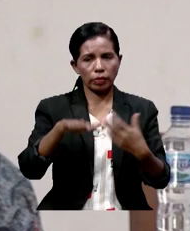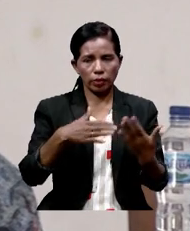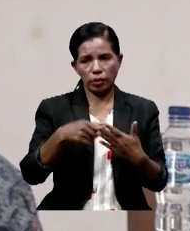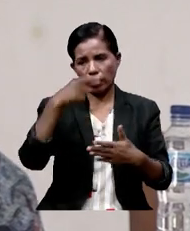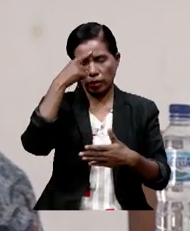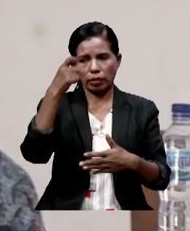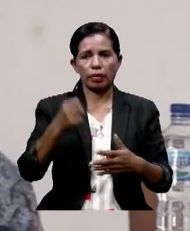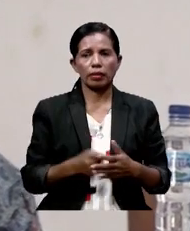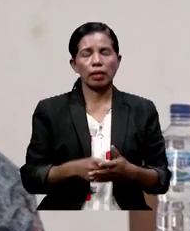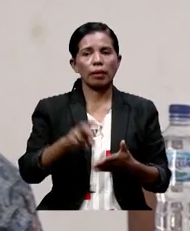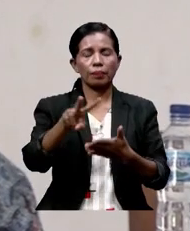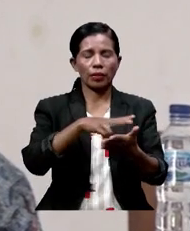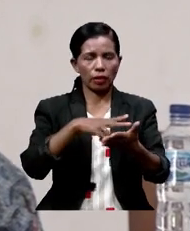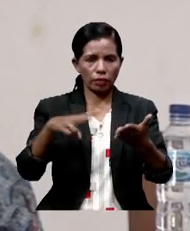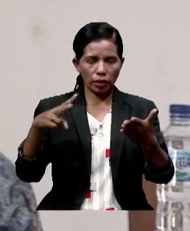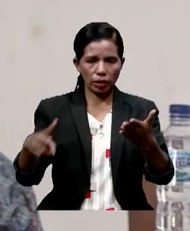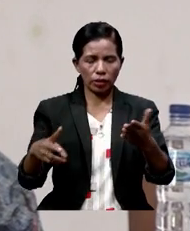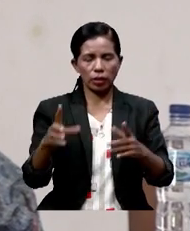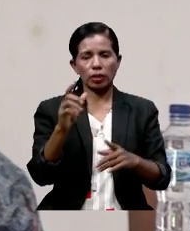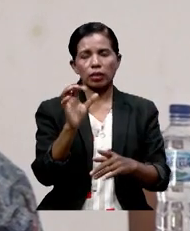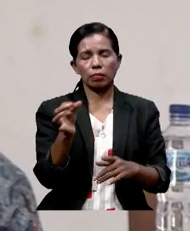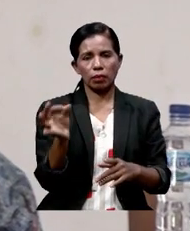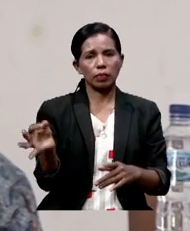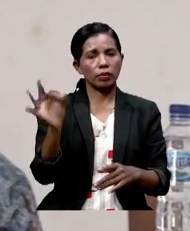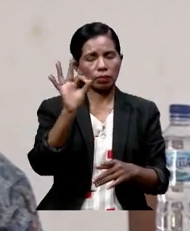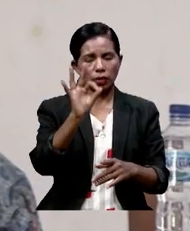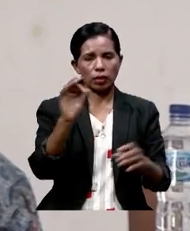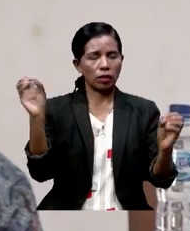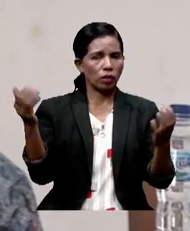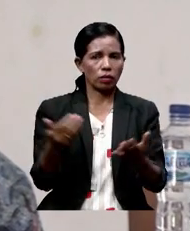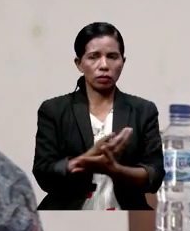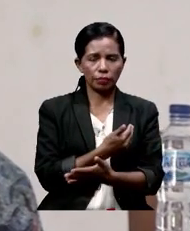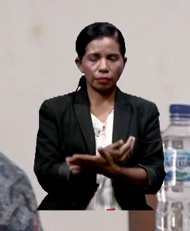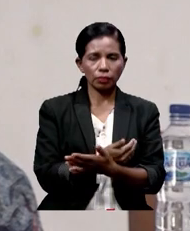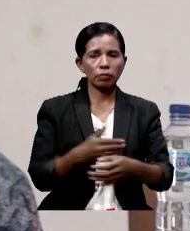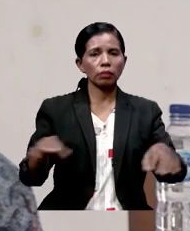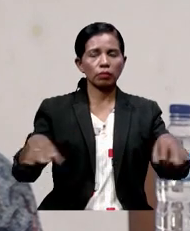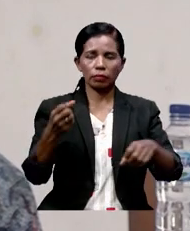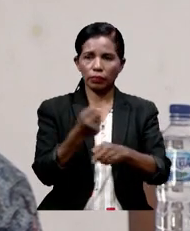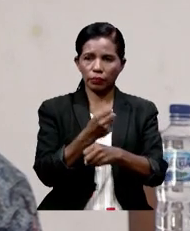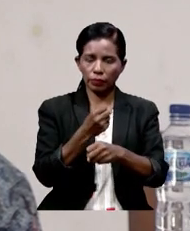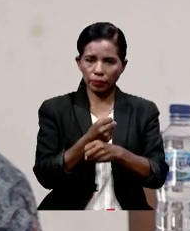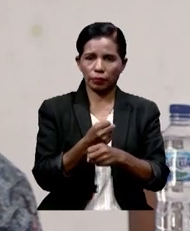Também violência 99 nem os fomos. E a luta lá,